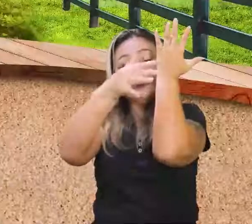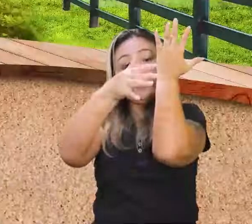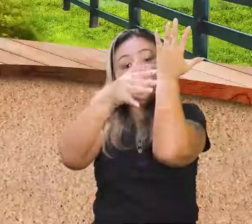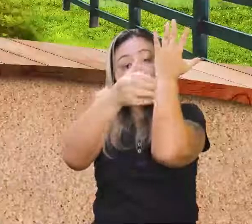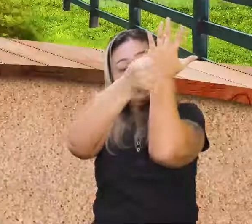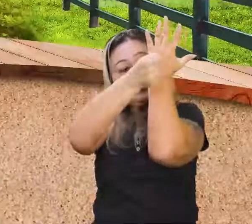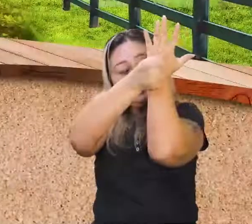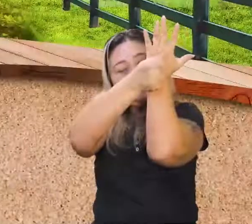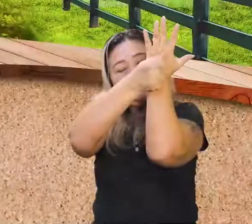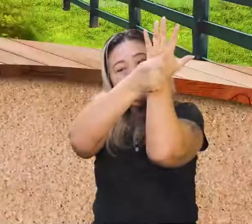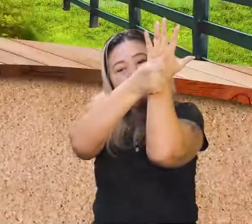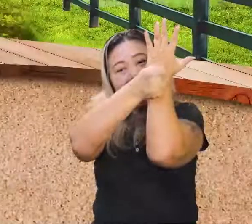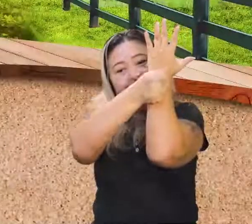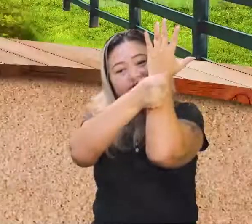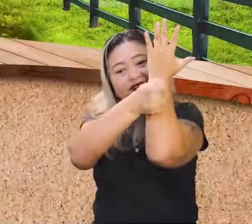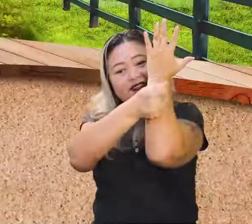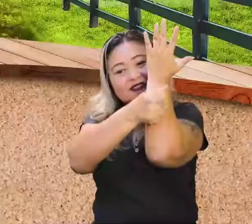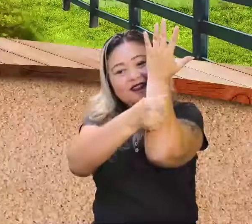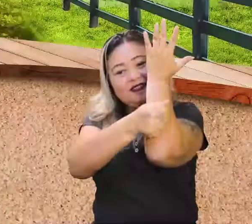É aqui.